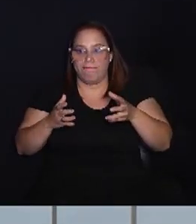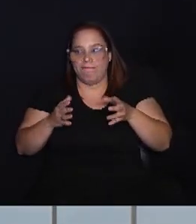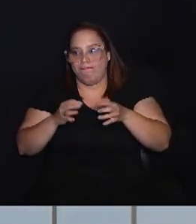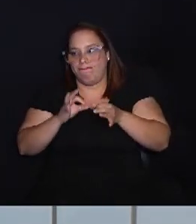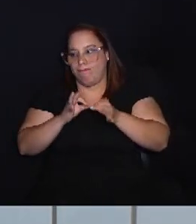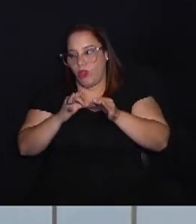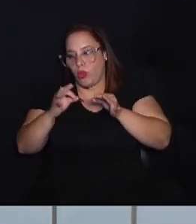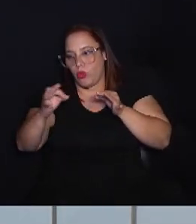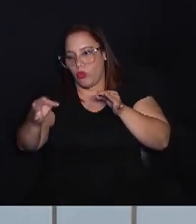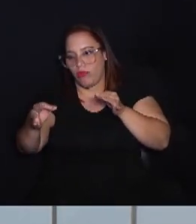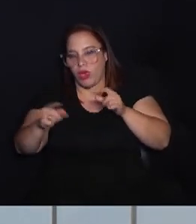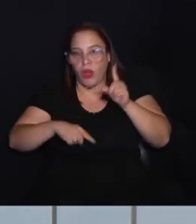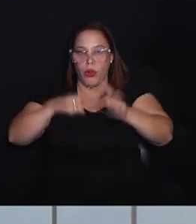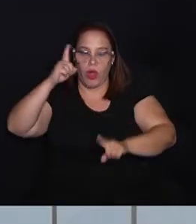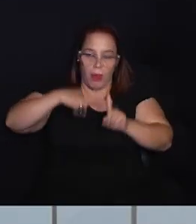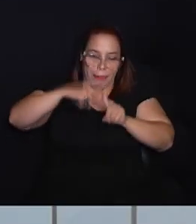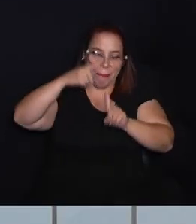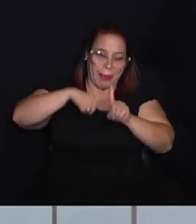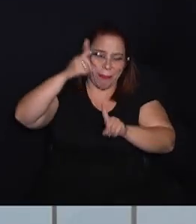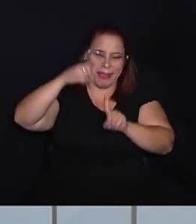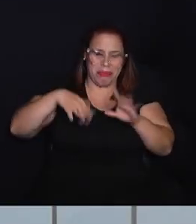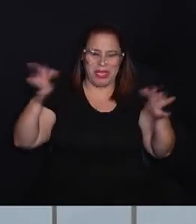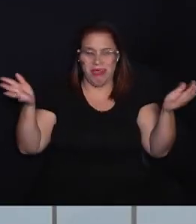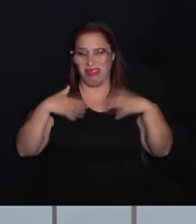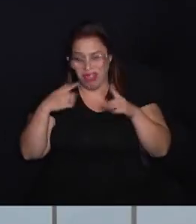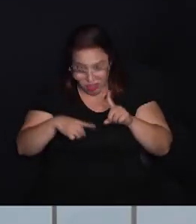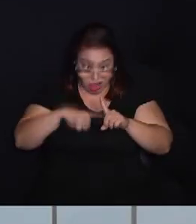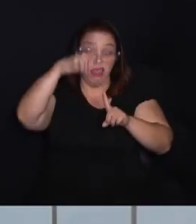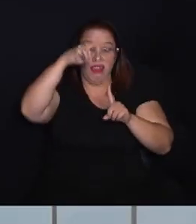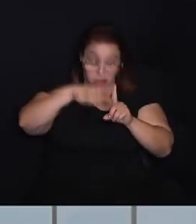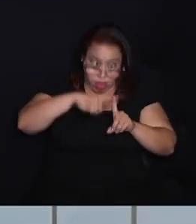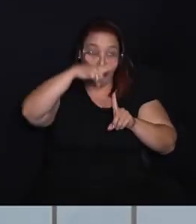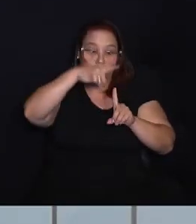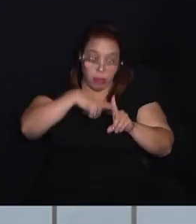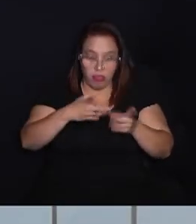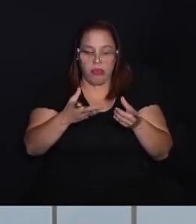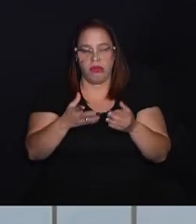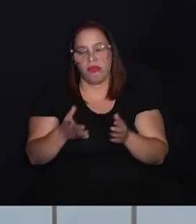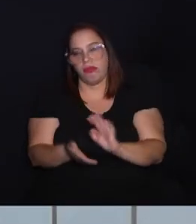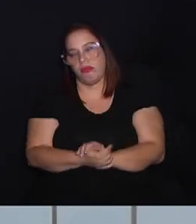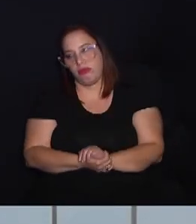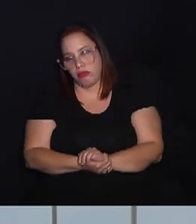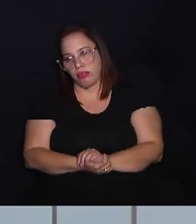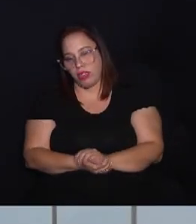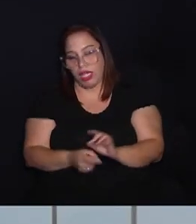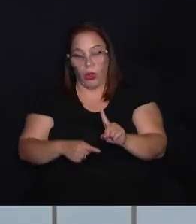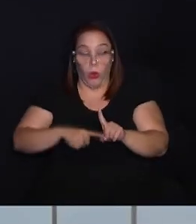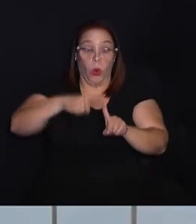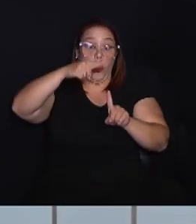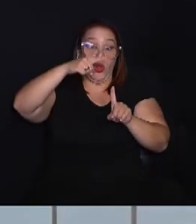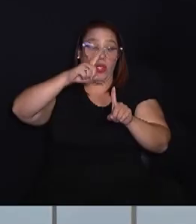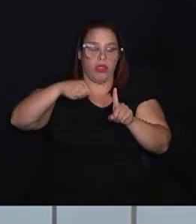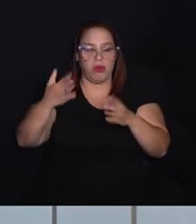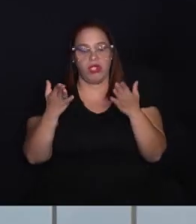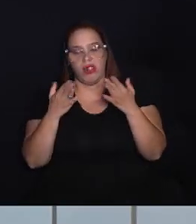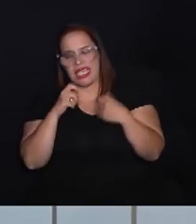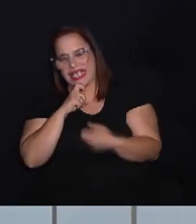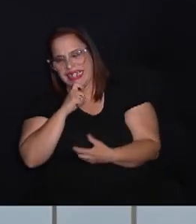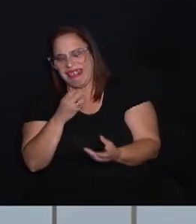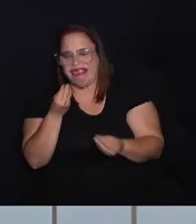que agora com a retomada da construção dos reservatórios de Amparo e Pedreira, deve ter essa base de reservação para